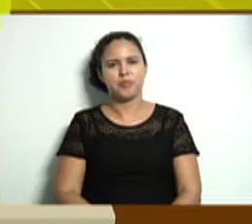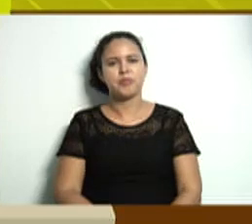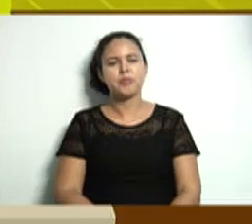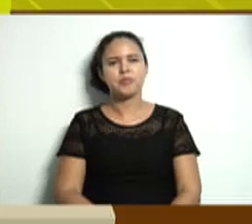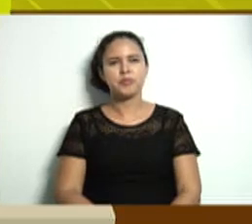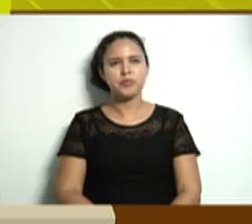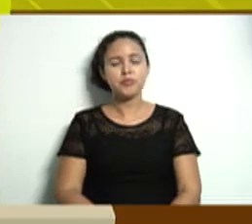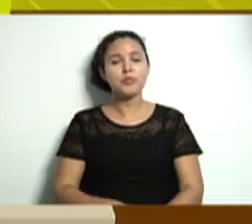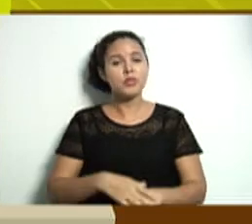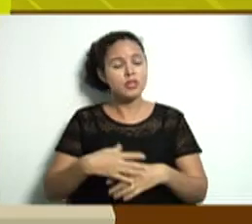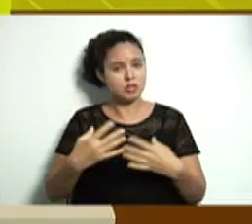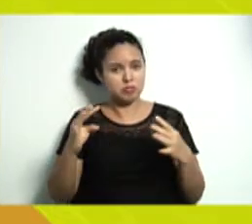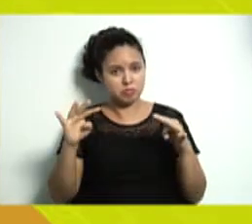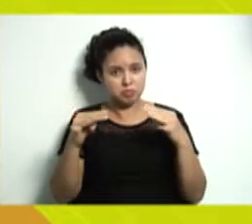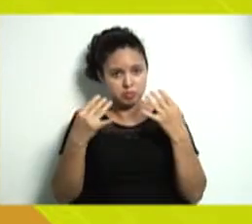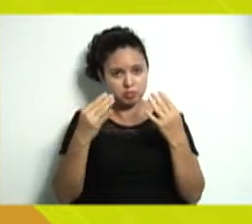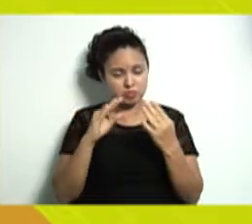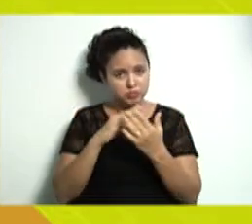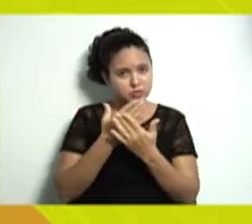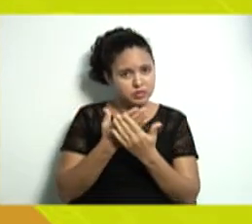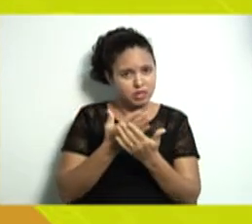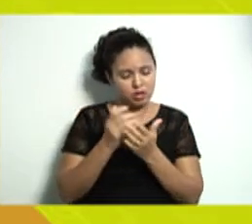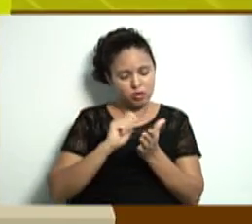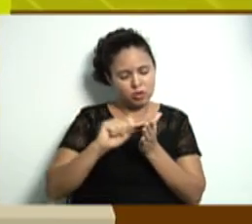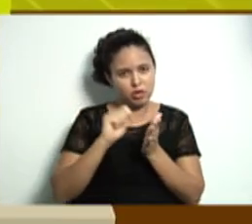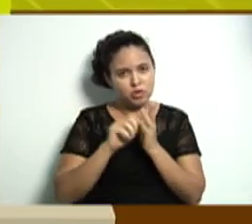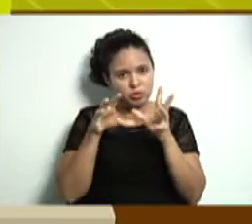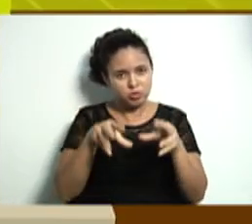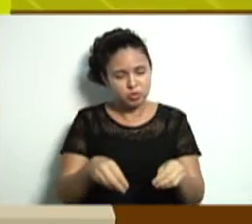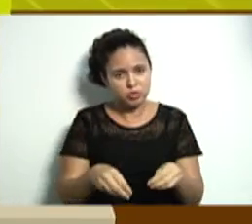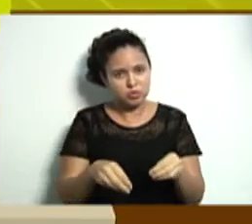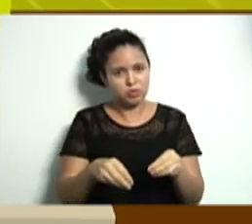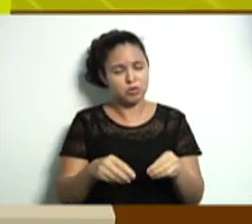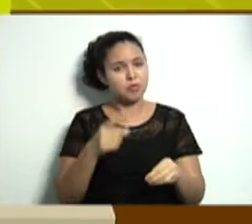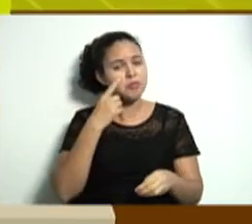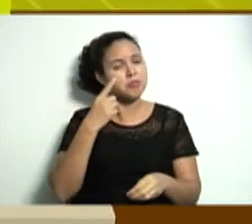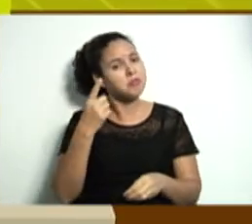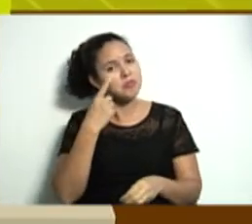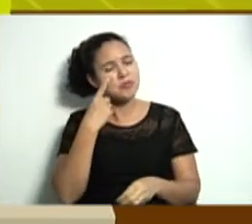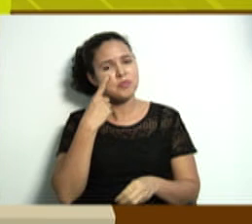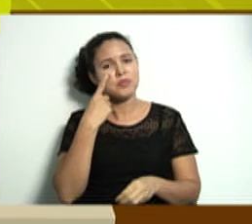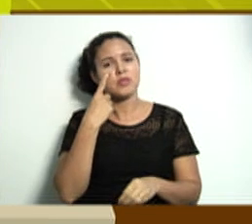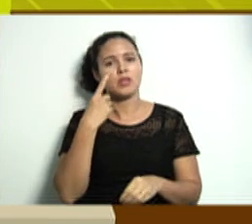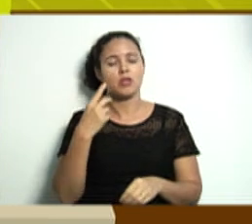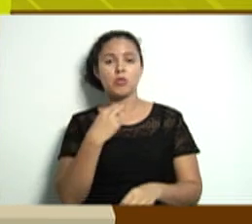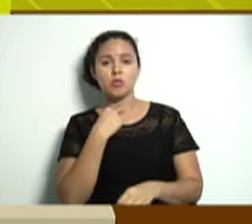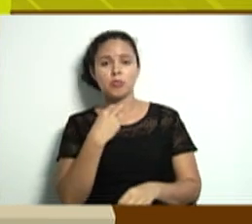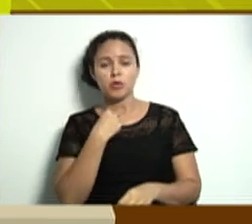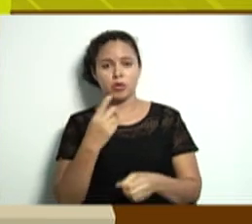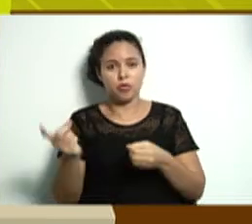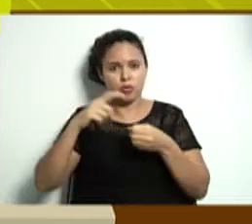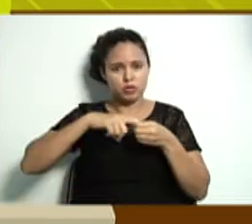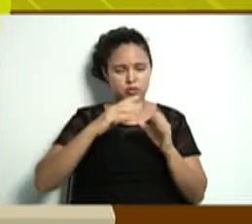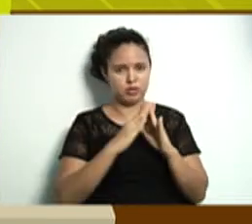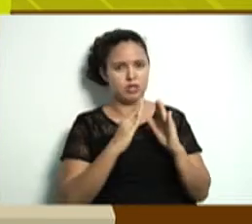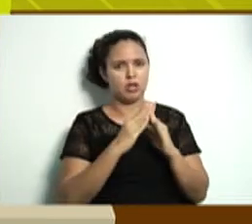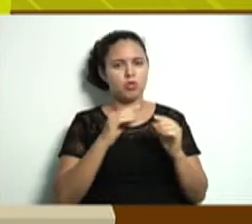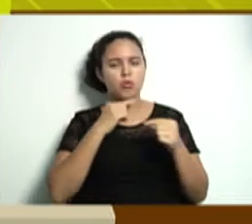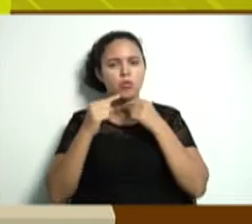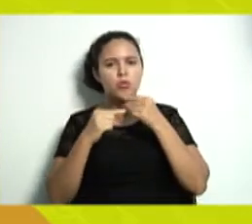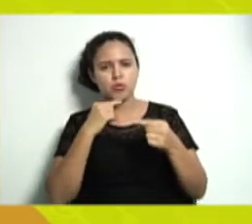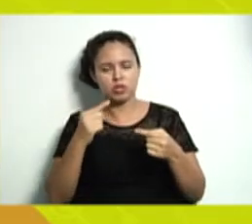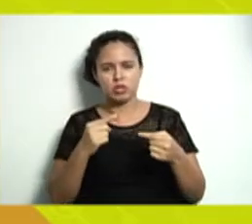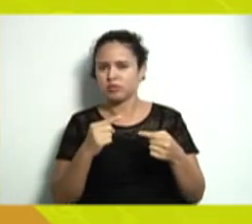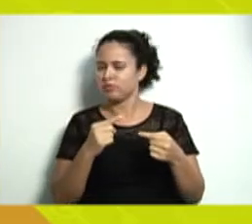aí, prestaram atenção na aula? Anotaram tudo? Olha lá, hein? Vocês não podem voltar para casa com nenhuma